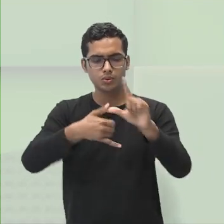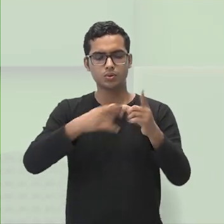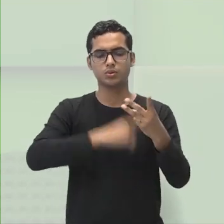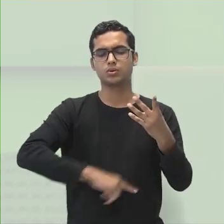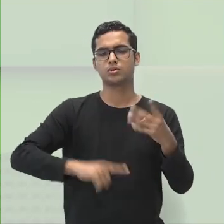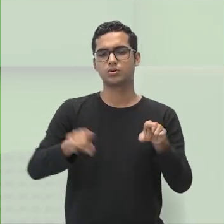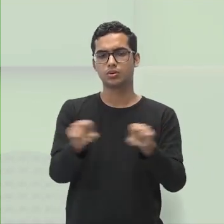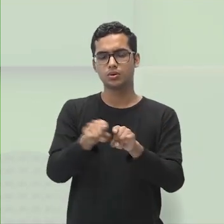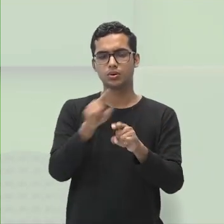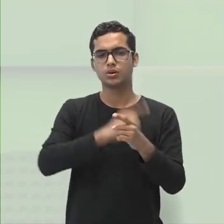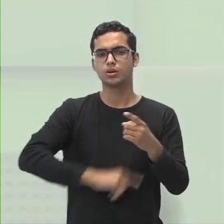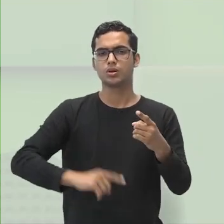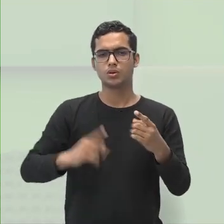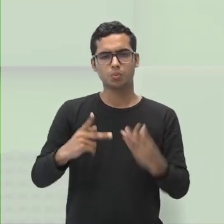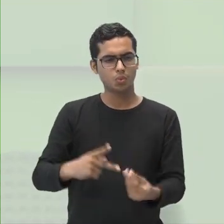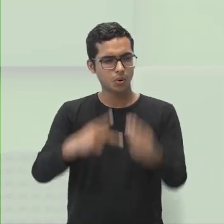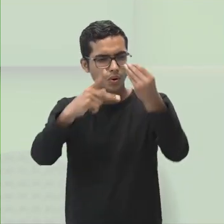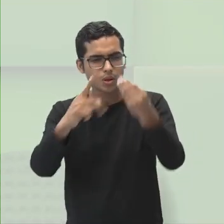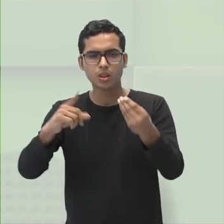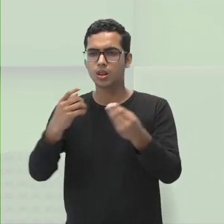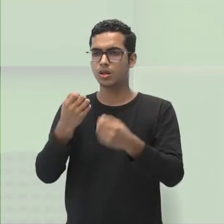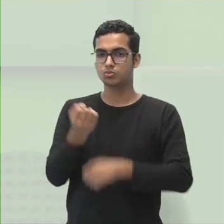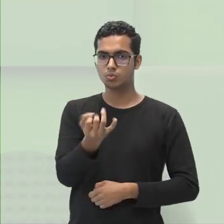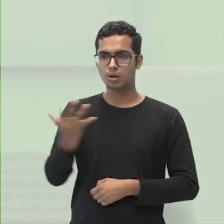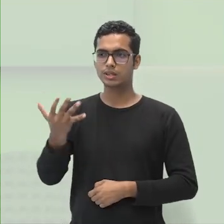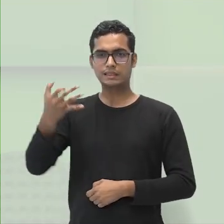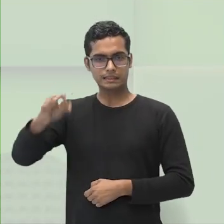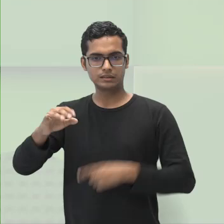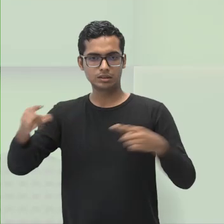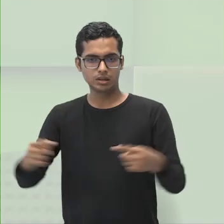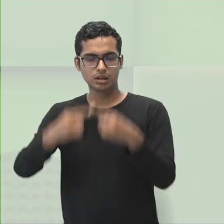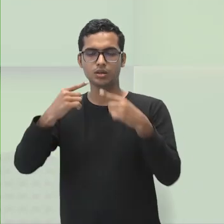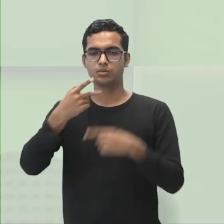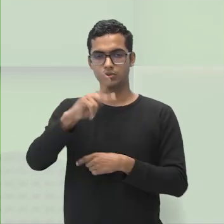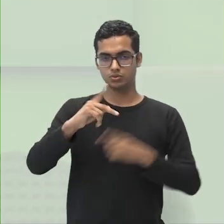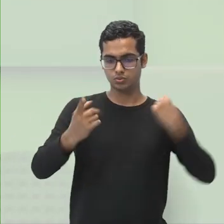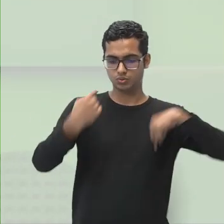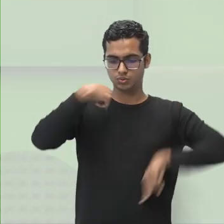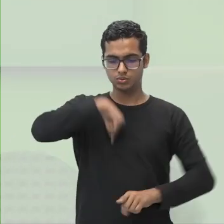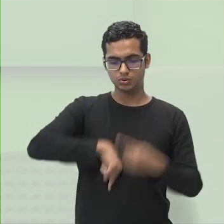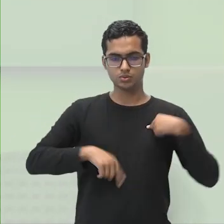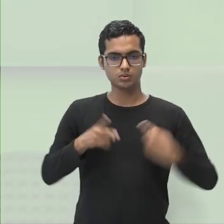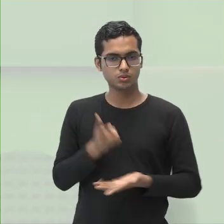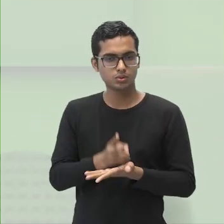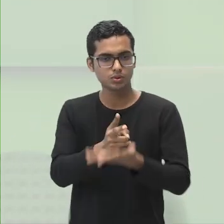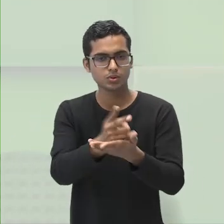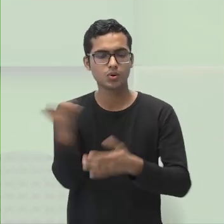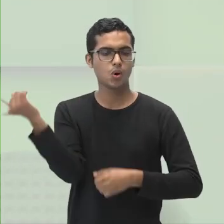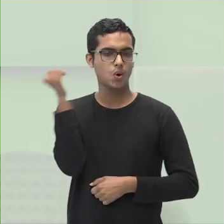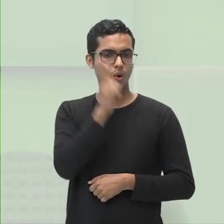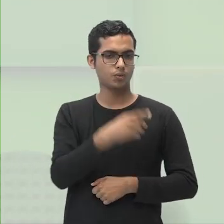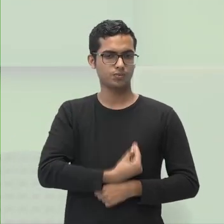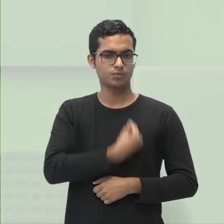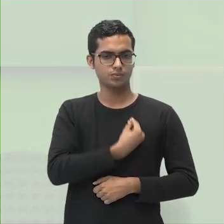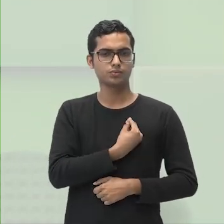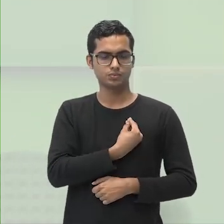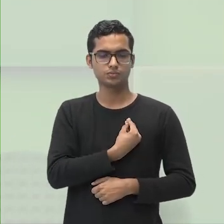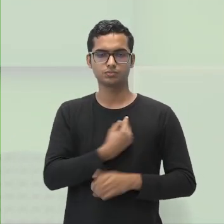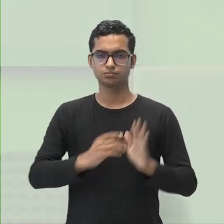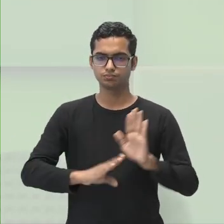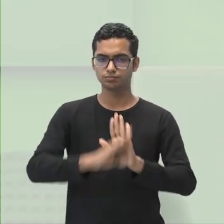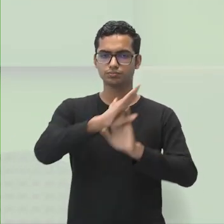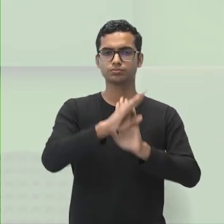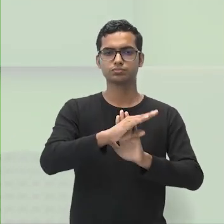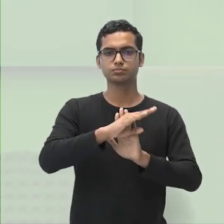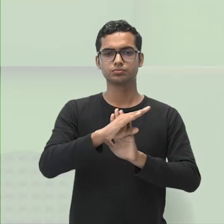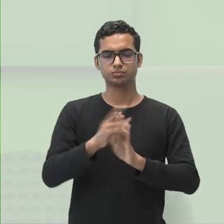e proteínas nas quantidades certas, para que o seu metabolismo basal consiga